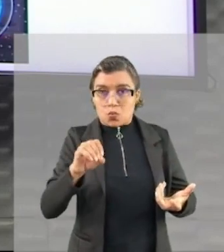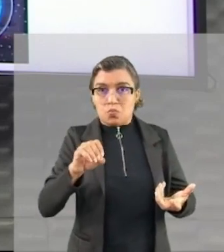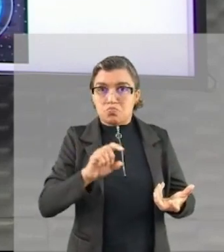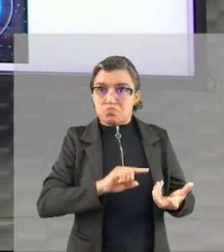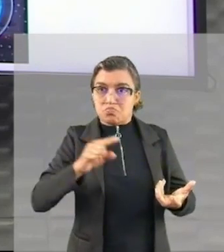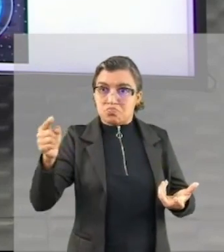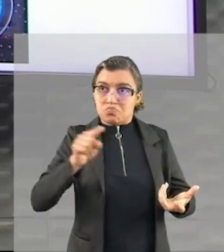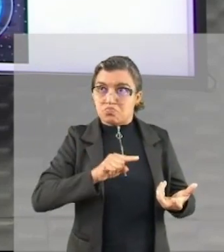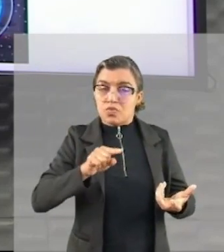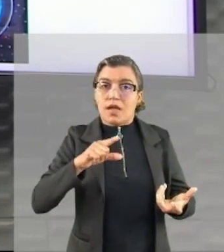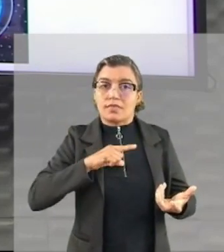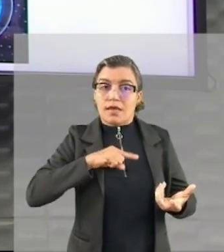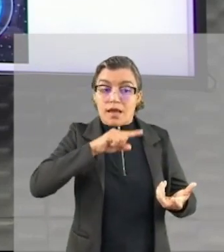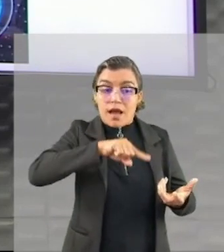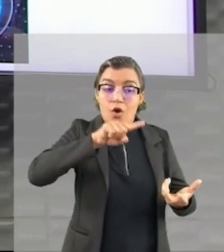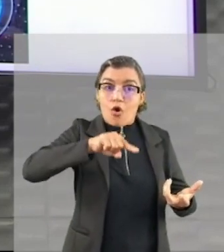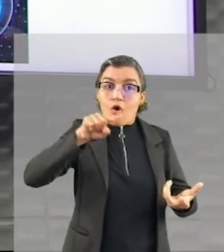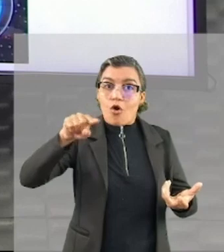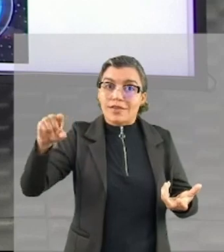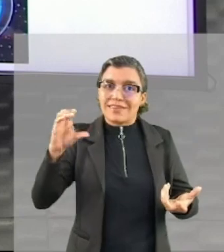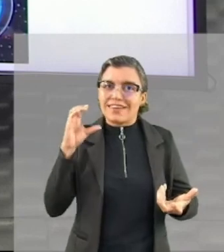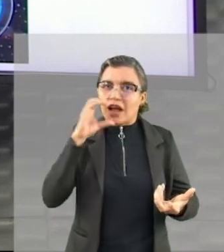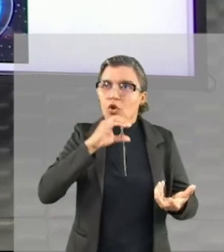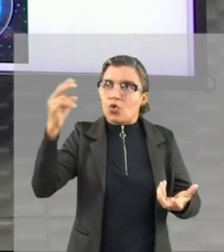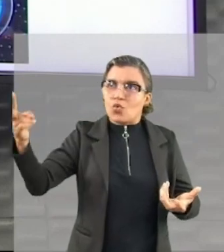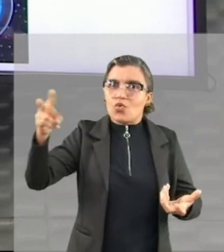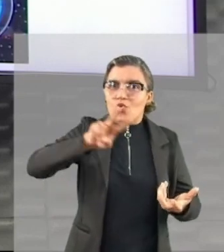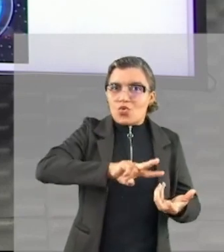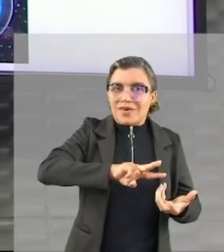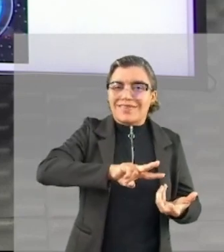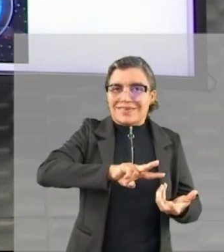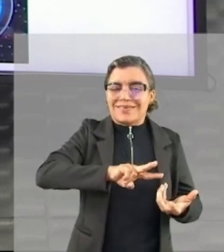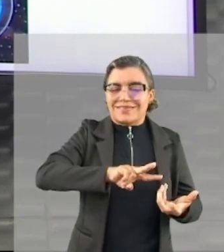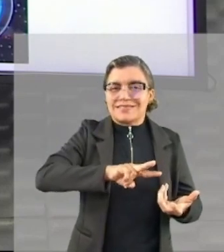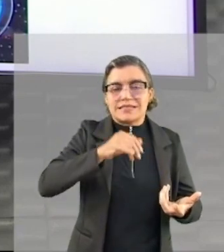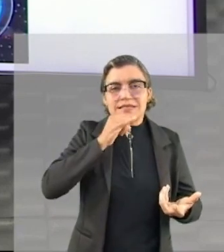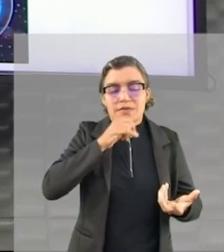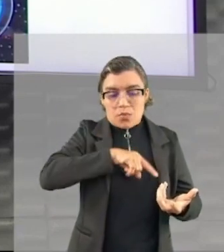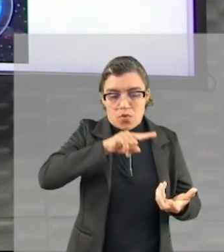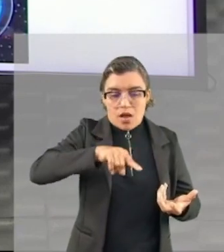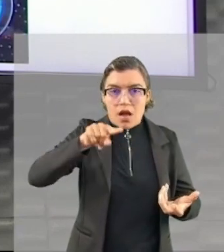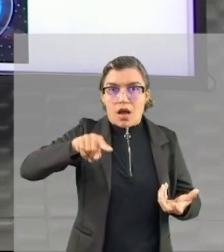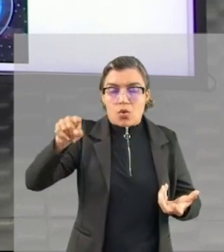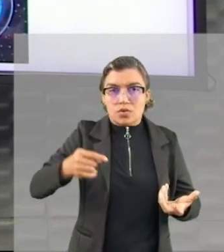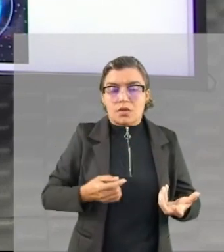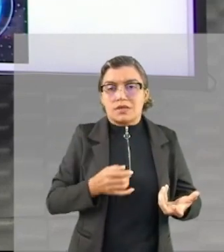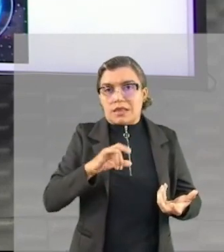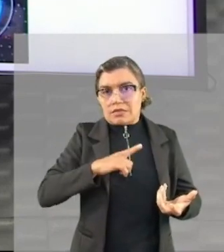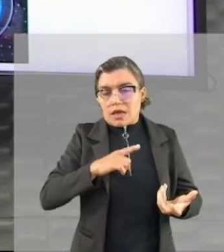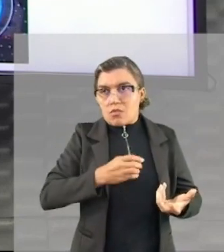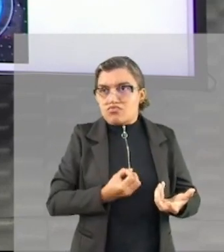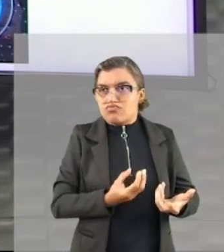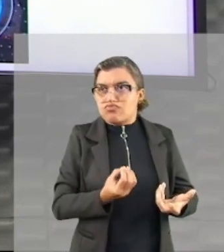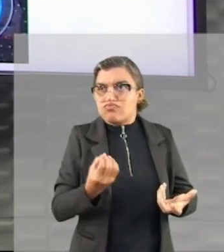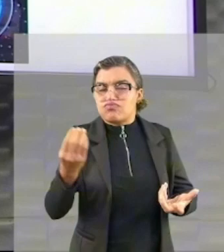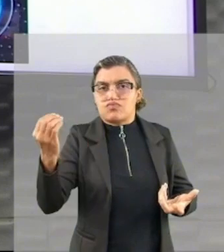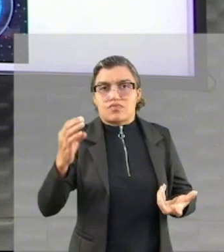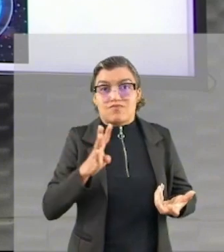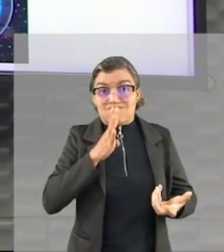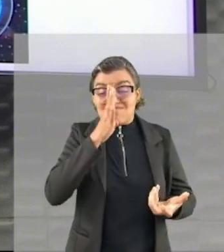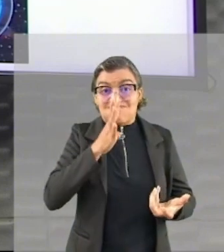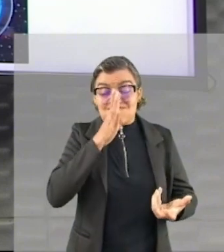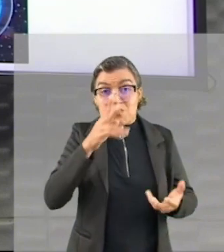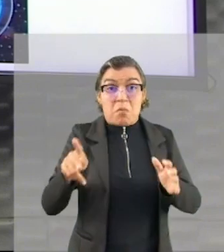dá através de ondas de calor. Tá? Essas ondas elas viajam numa velocidade altíssima, a velocidade máxima